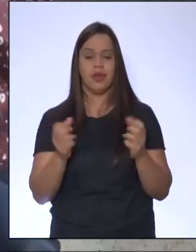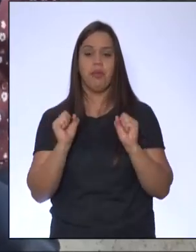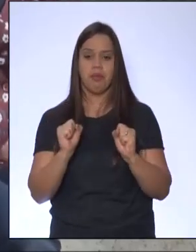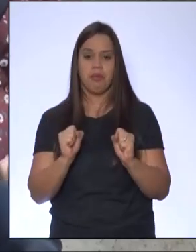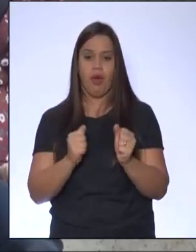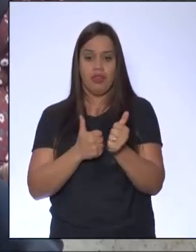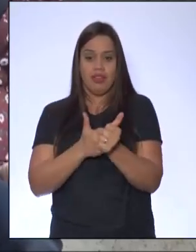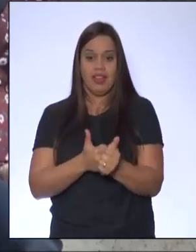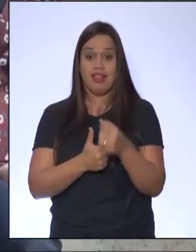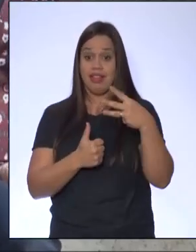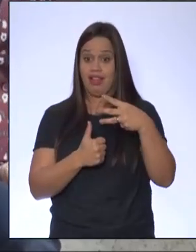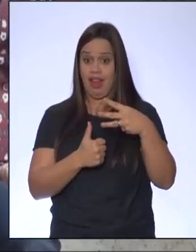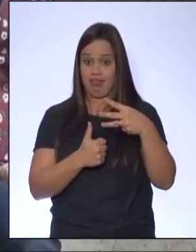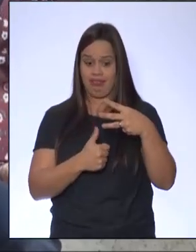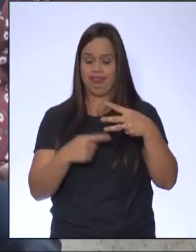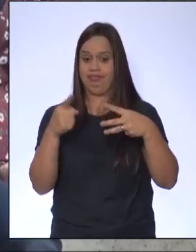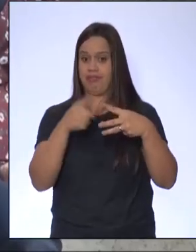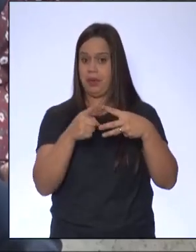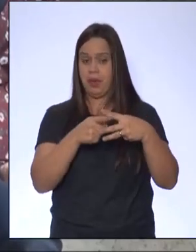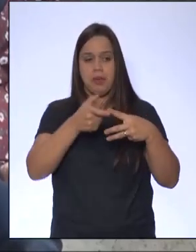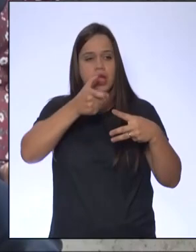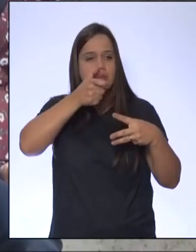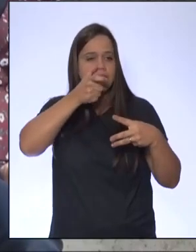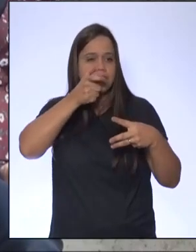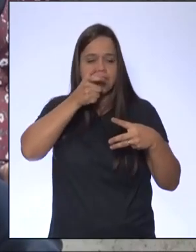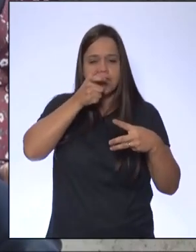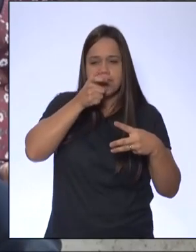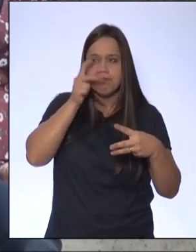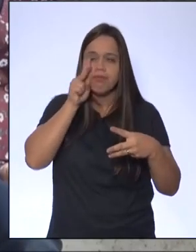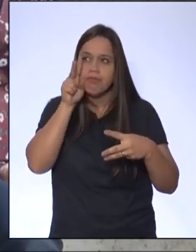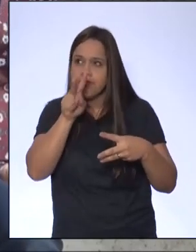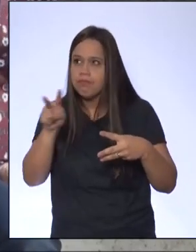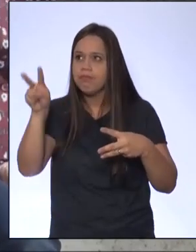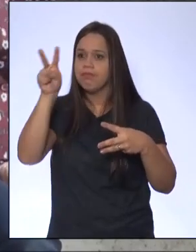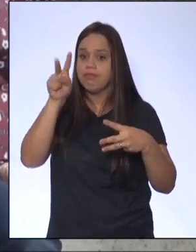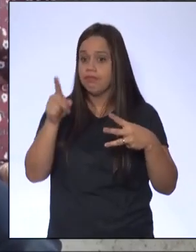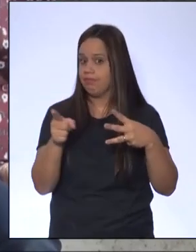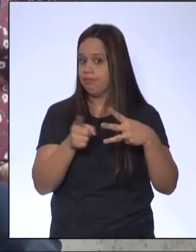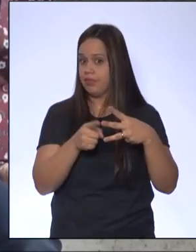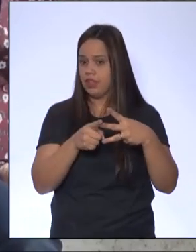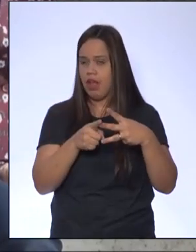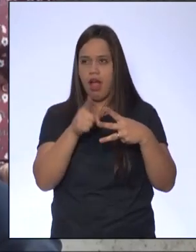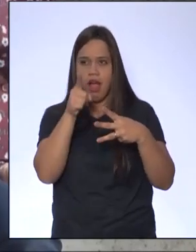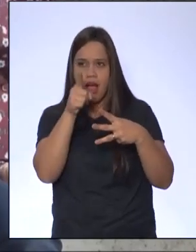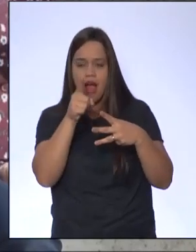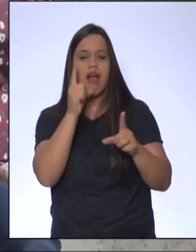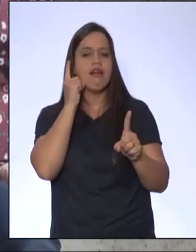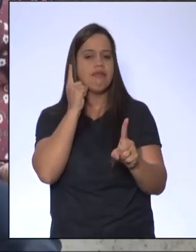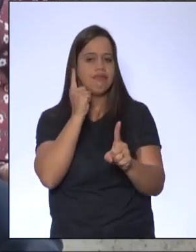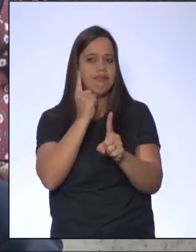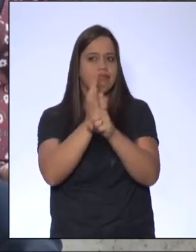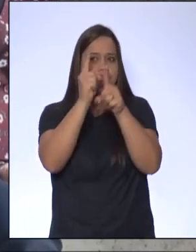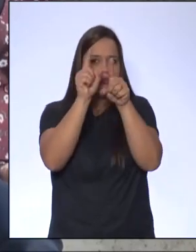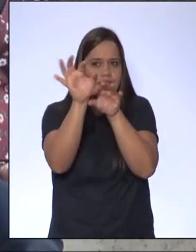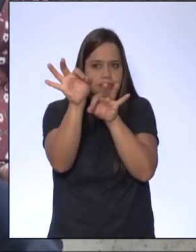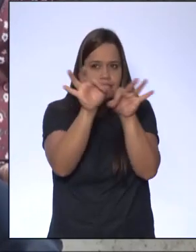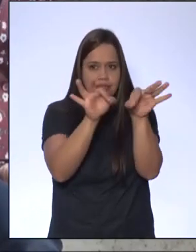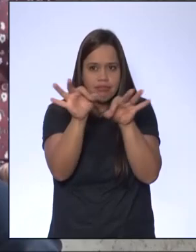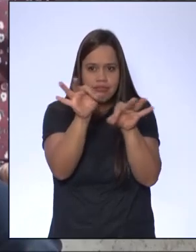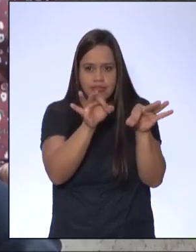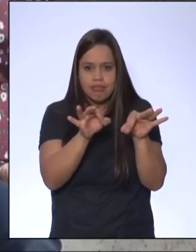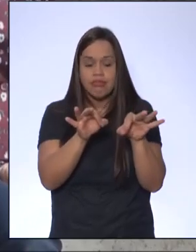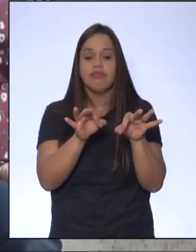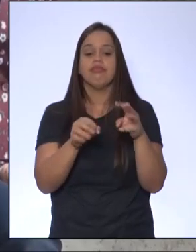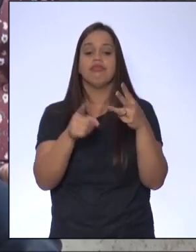etapas. Primeiro, observar essa paisagem. Segundo, identificar os planos da paisagem.